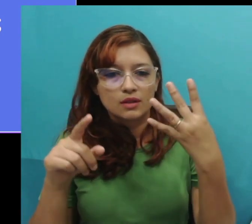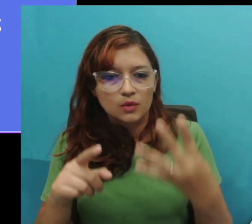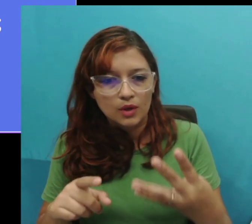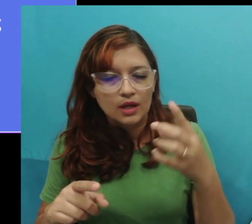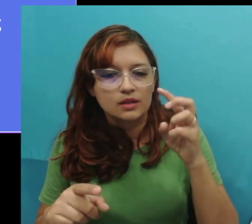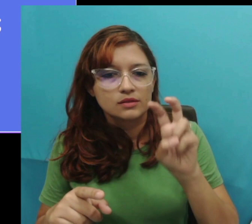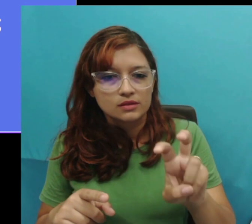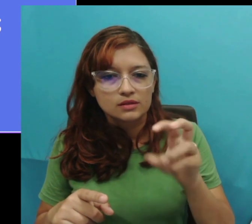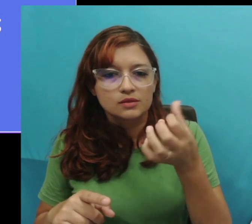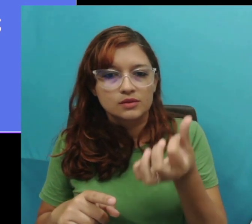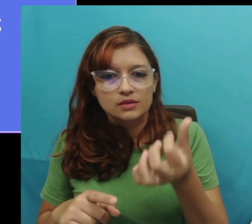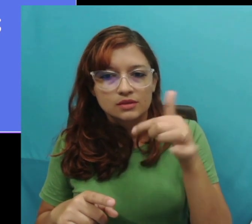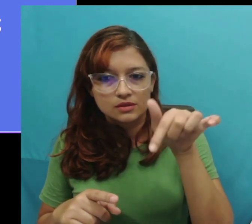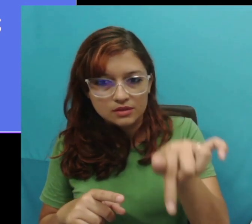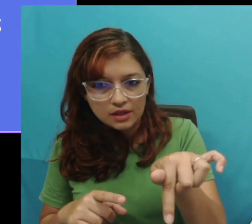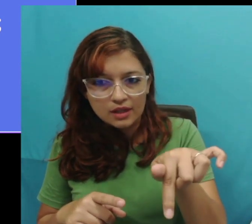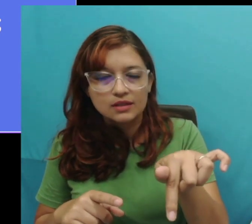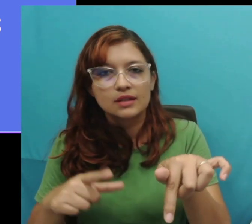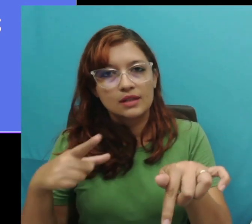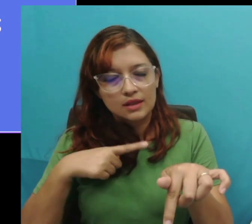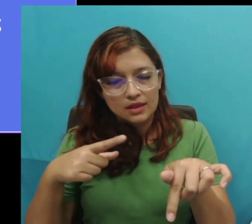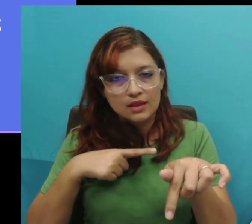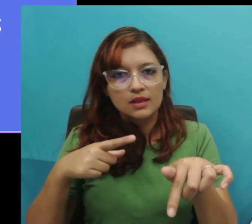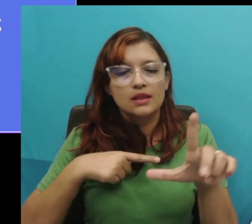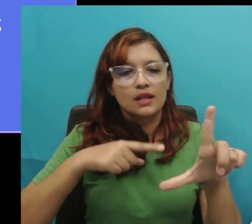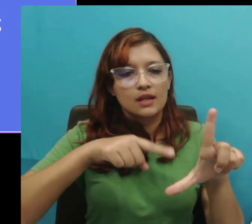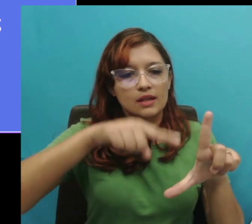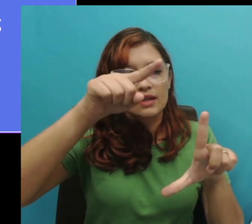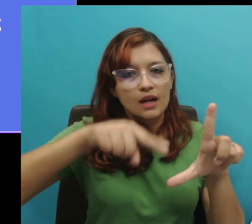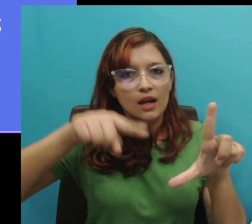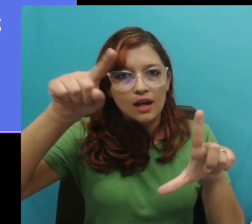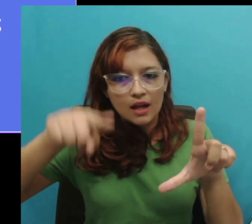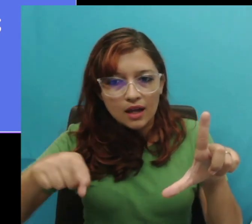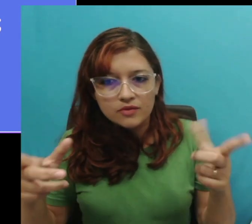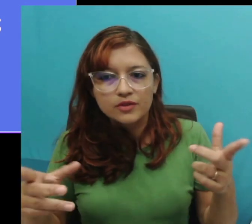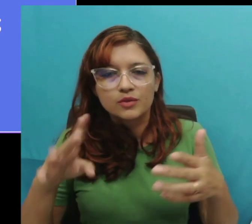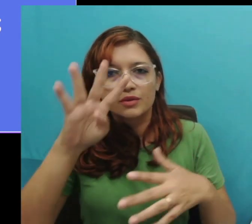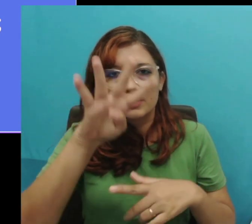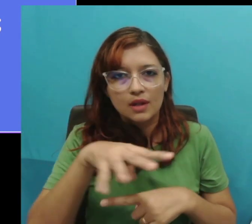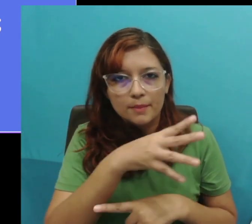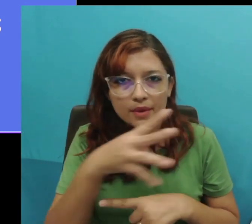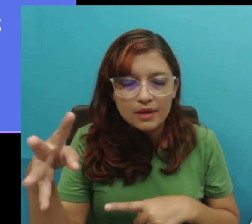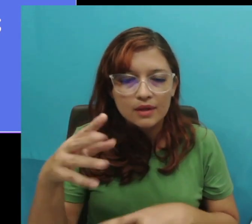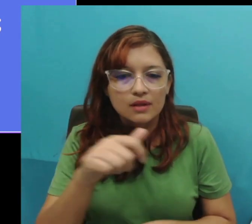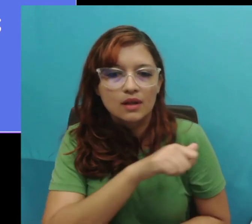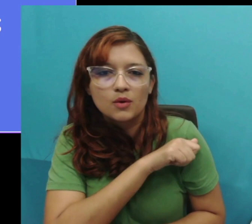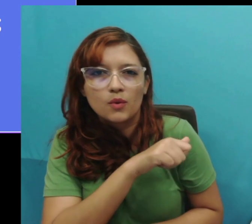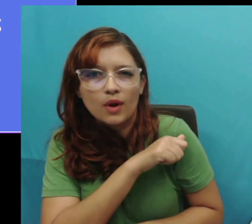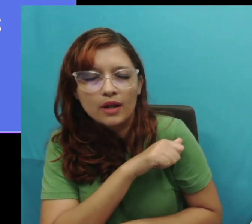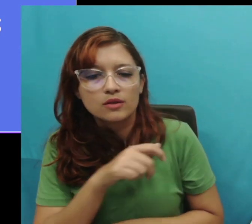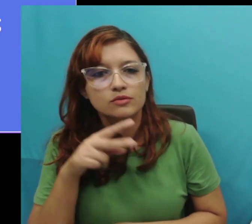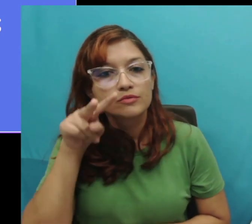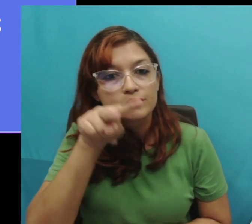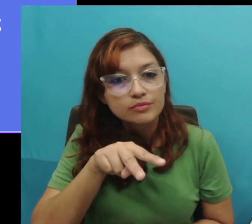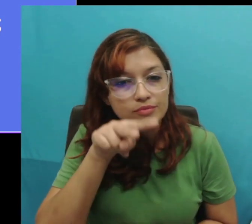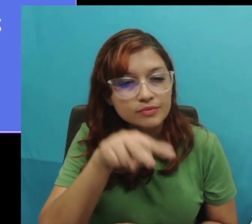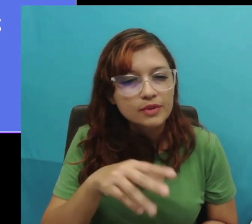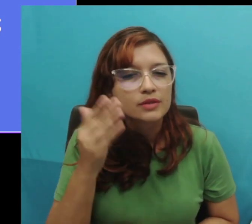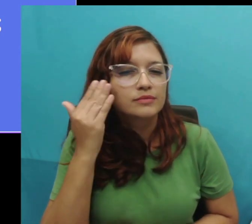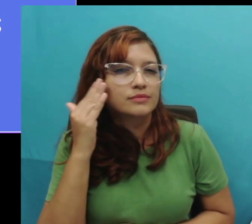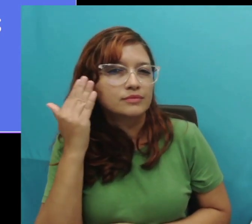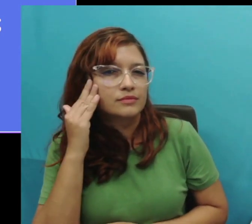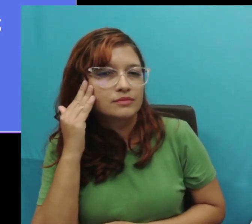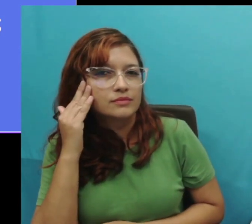questões 4, 5, 6 e 7 tinham gráficos e tabelas que os